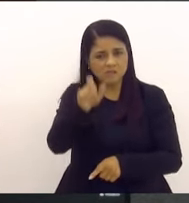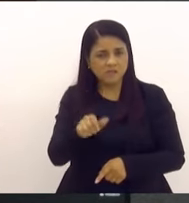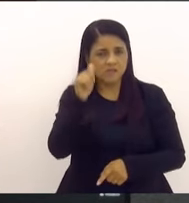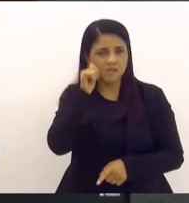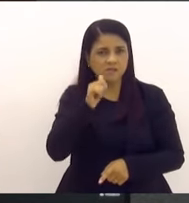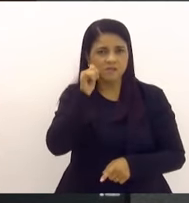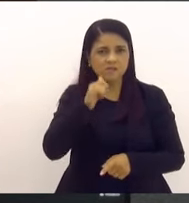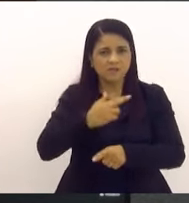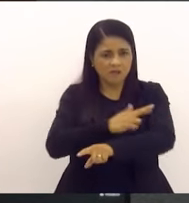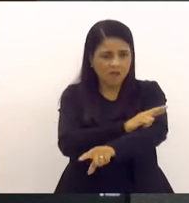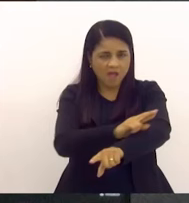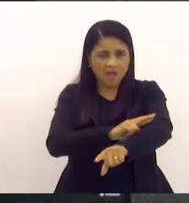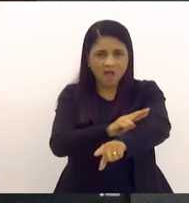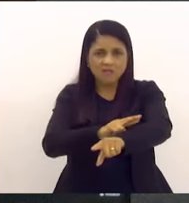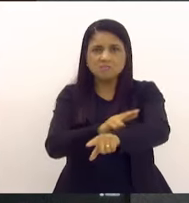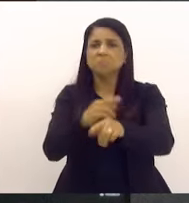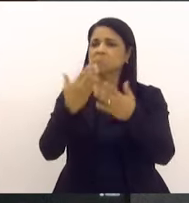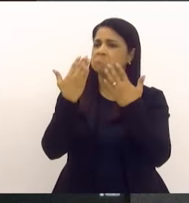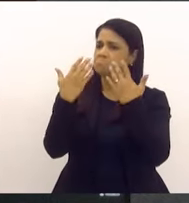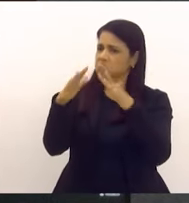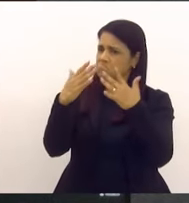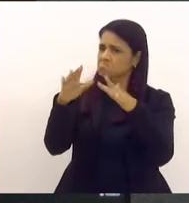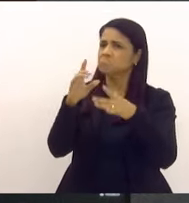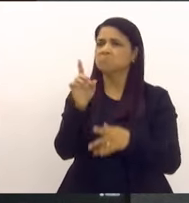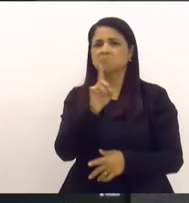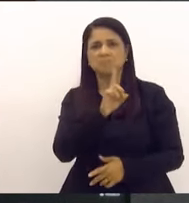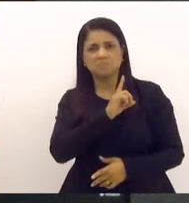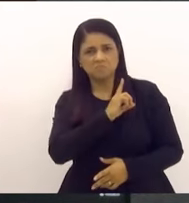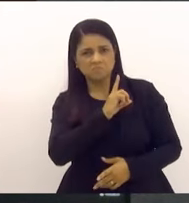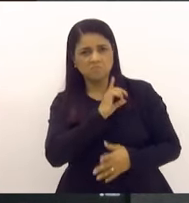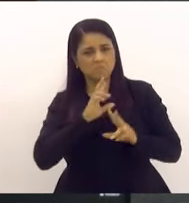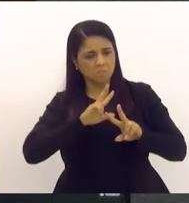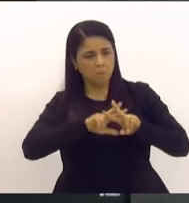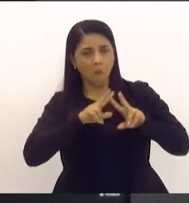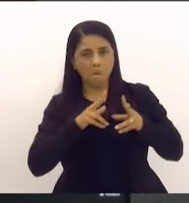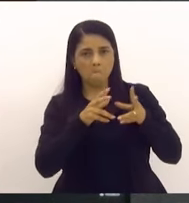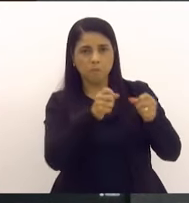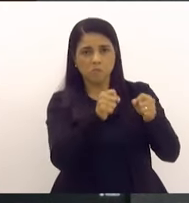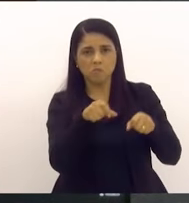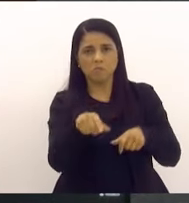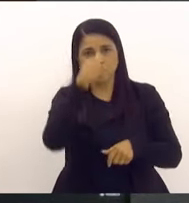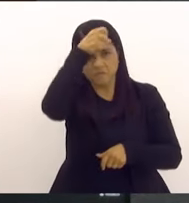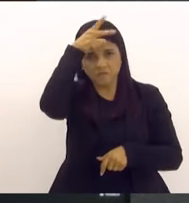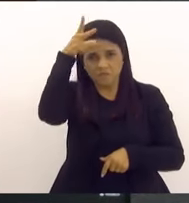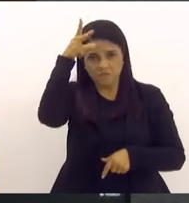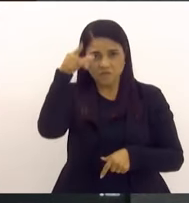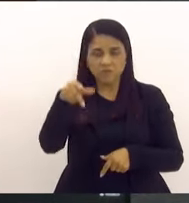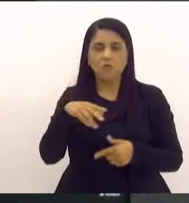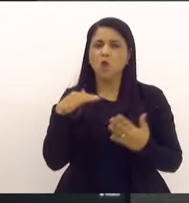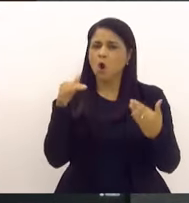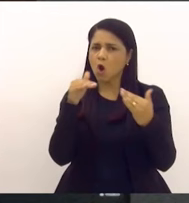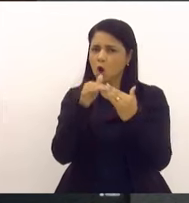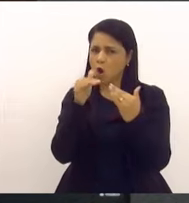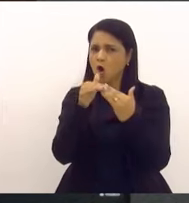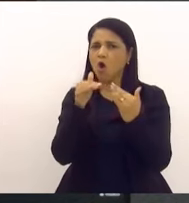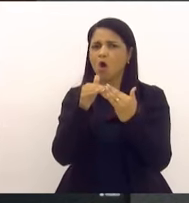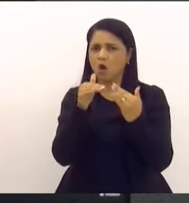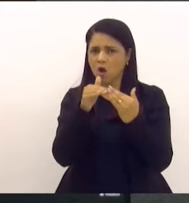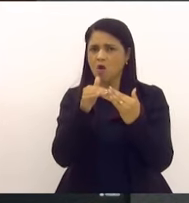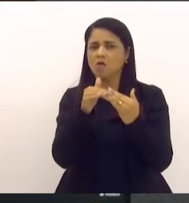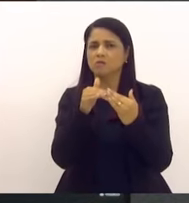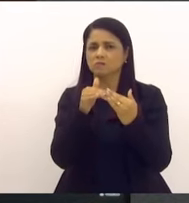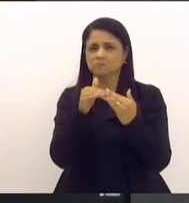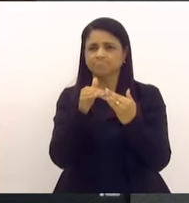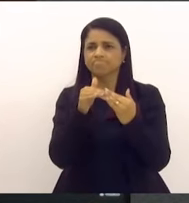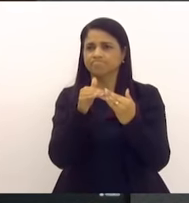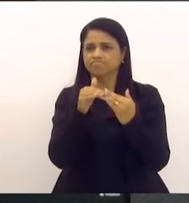um ato de racismo. Parabéns ao delegado que o prendeu. Quero dizer, concordo consigo, que isso